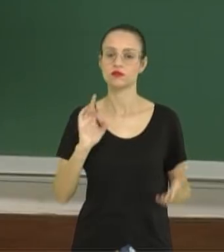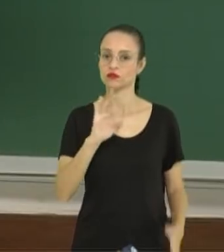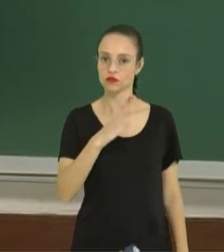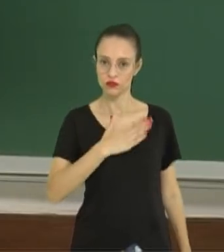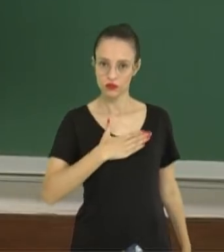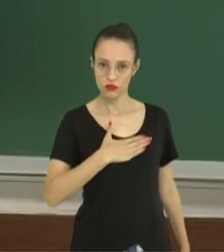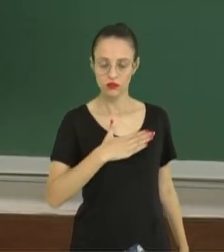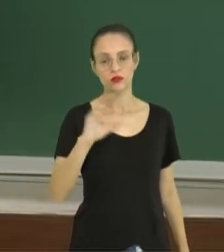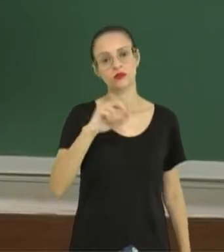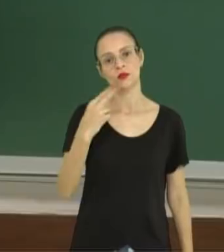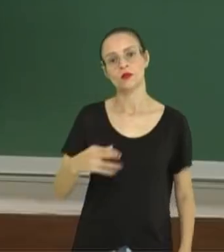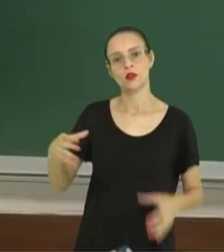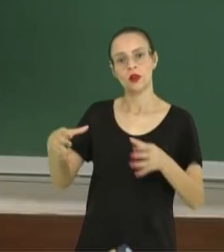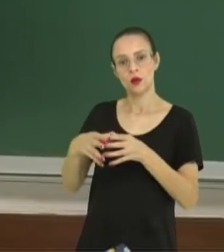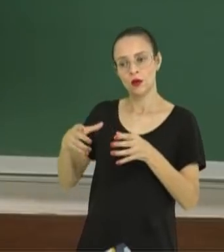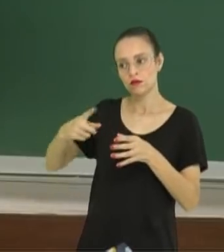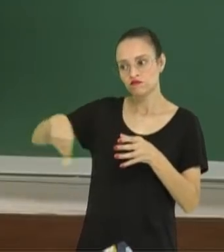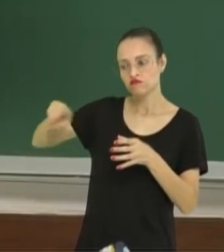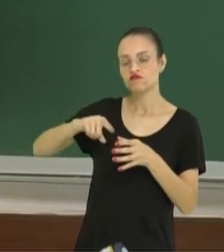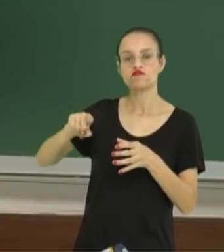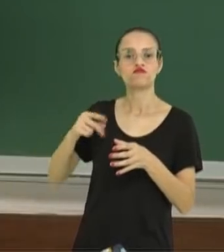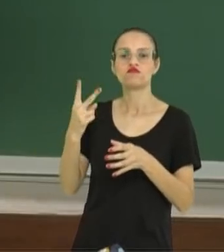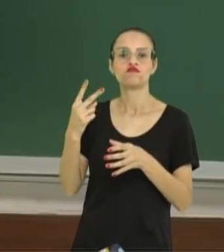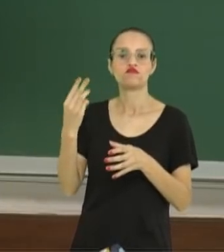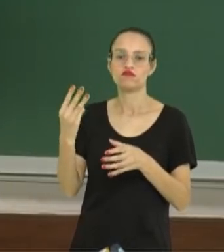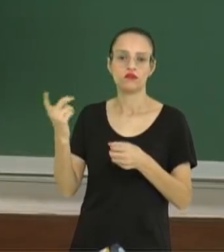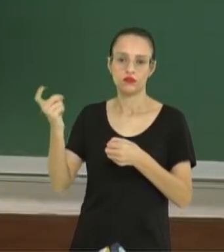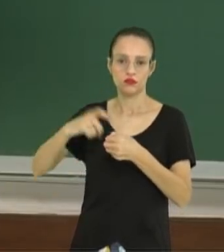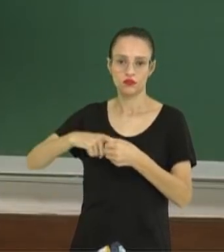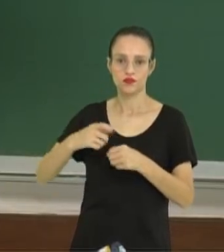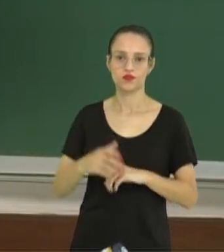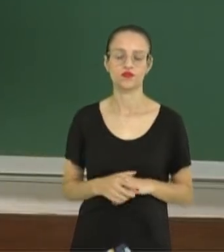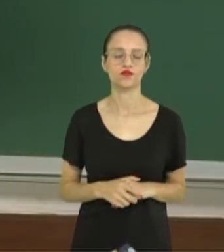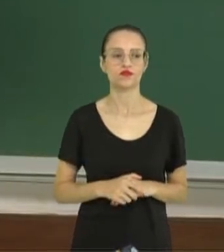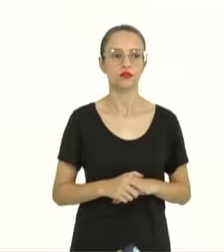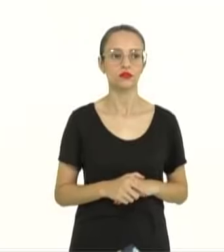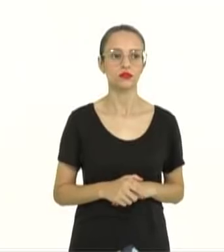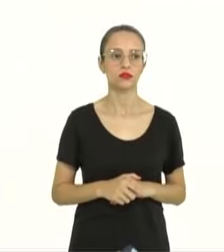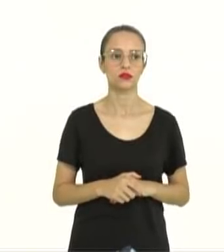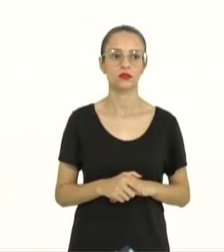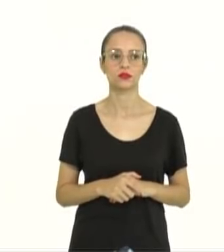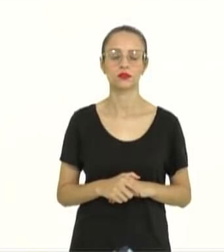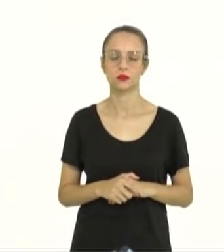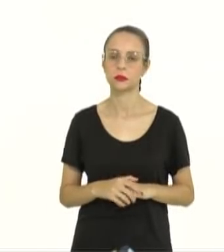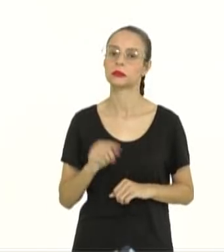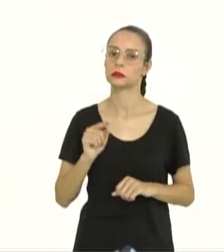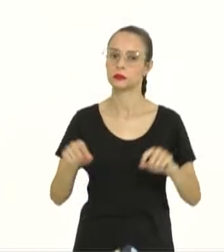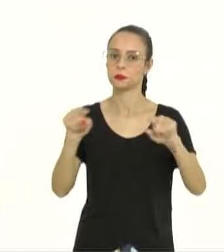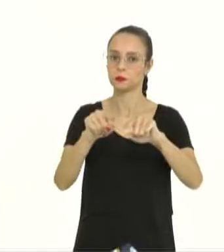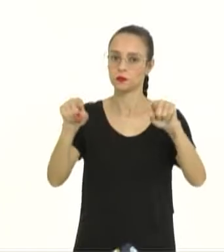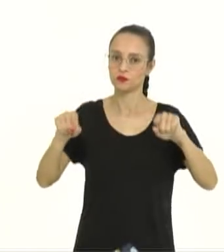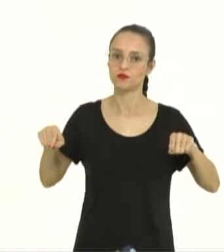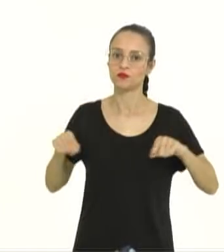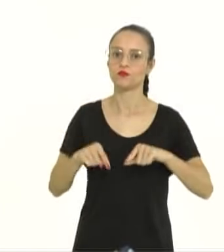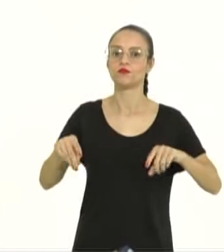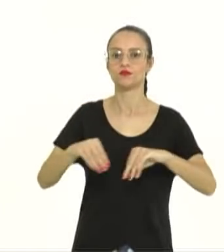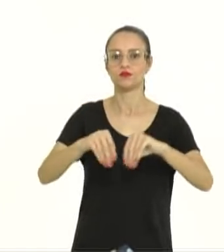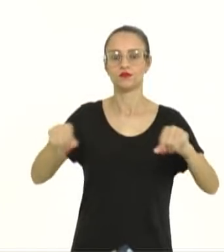propriedade só minha, ou de um grupo. Tenho 2, 3 sócios ali, né? A existência de propriedades e meio de